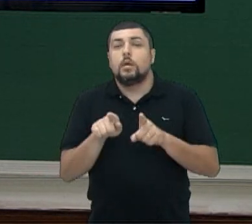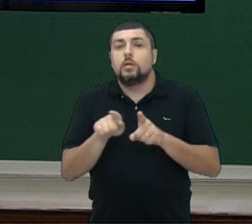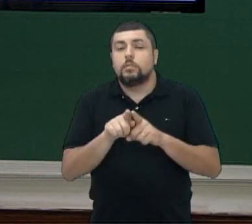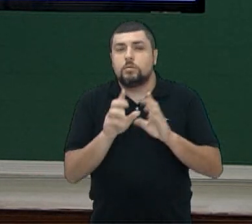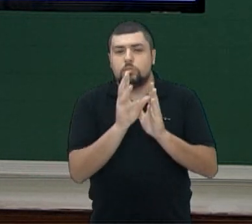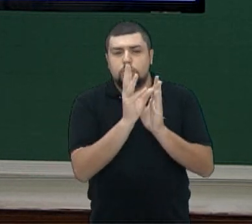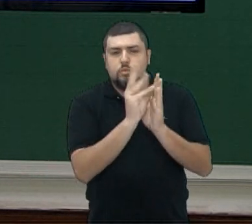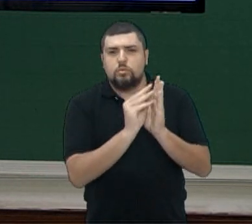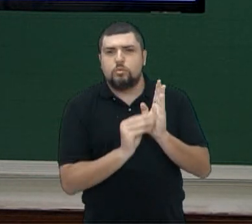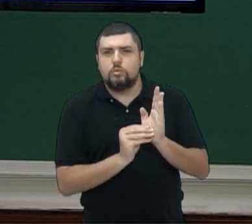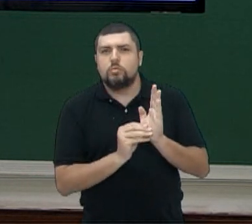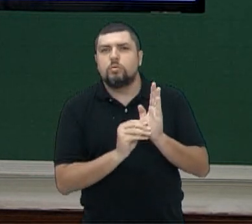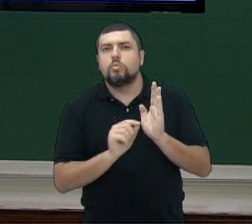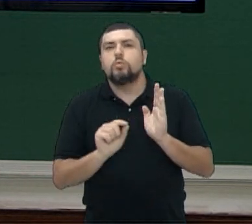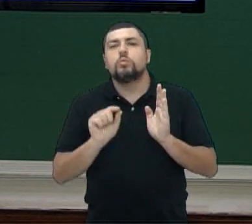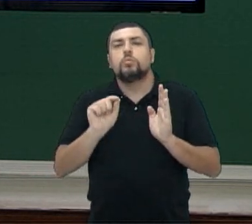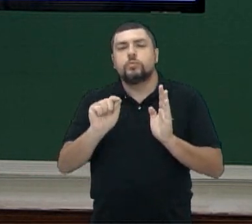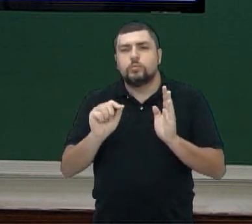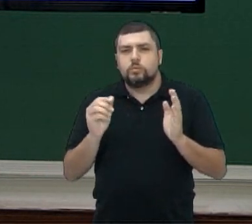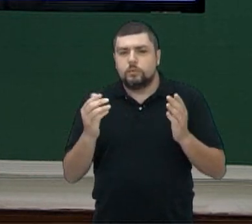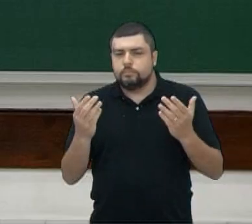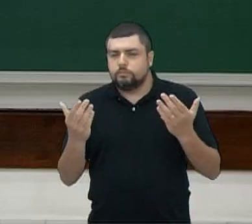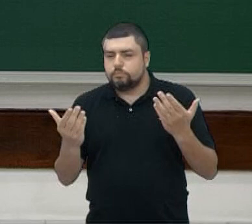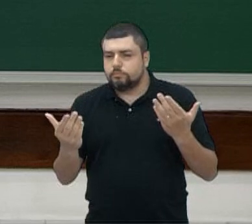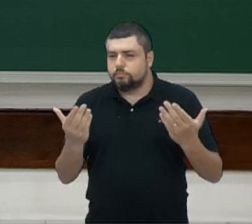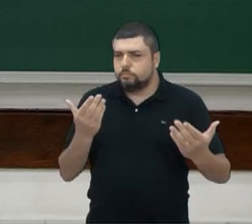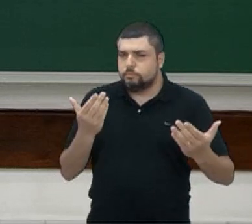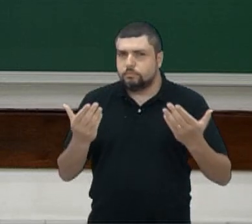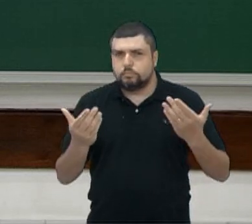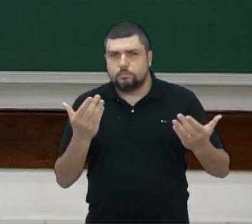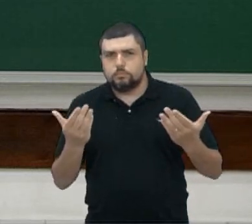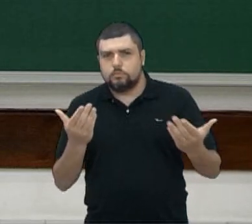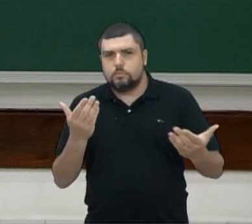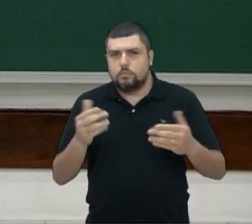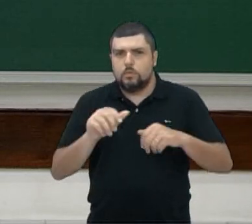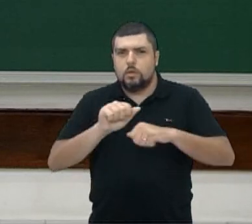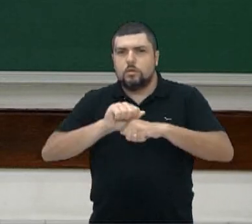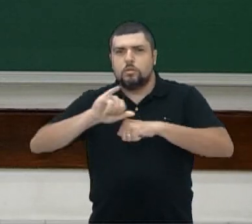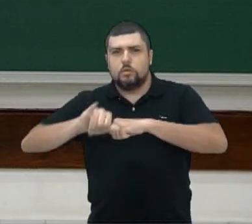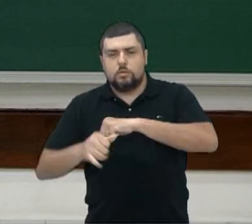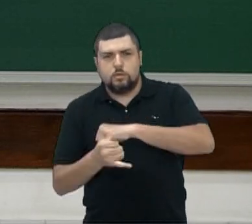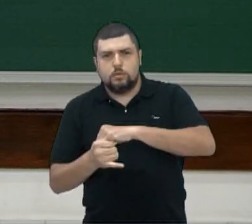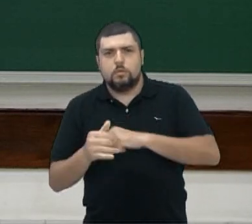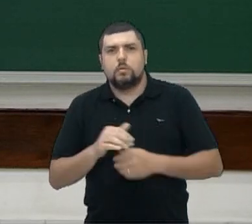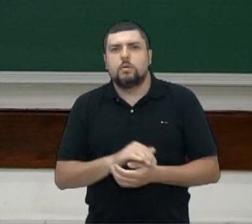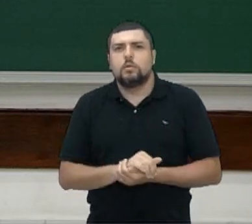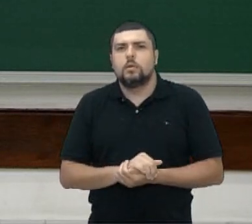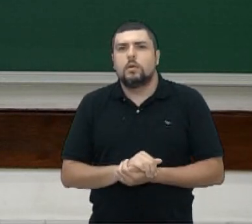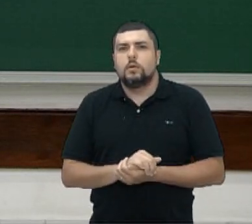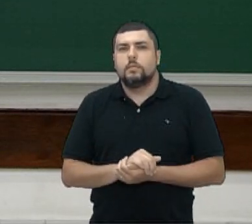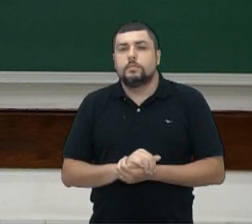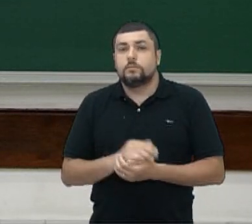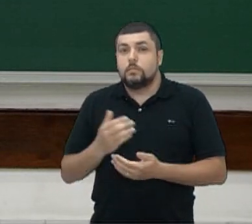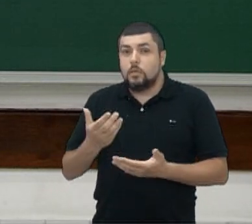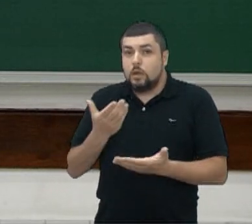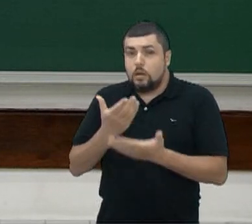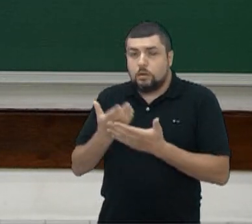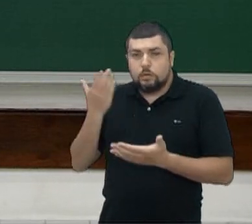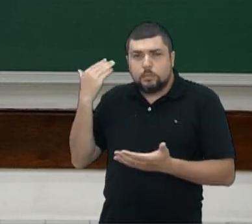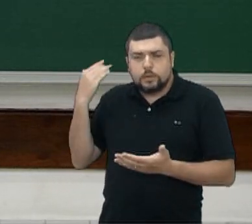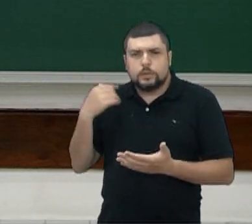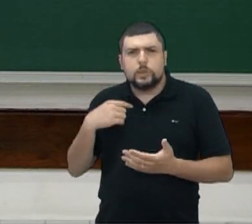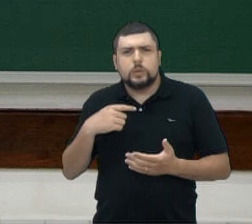ao grau do comparativo dos adjetivos. Então, o pessoal que teve alguma dificuldade na aula anterior desse assunto